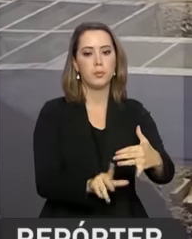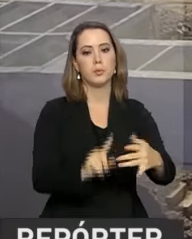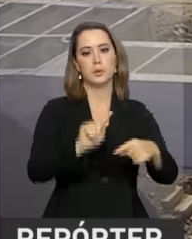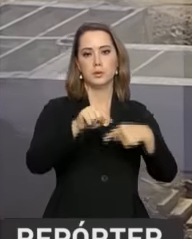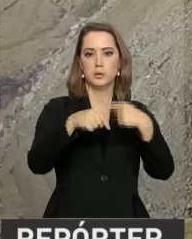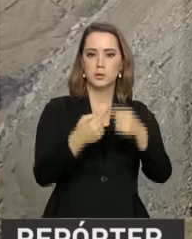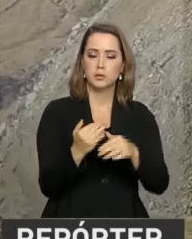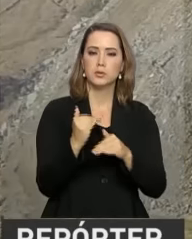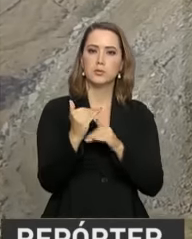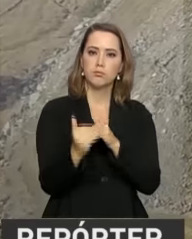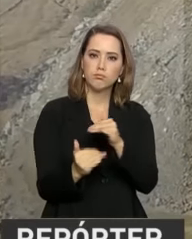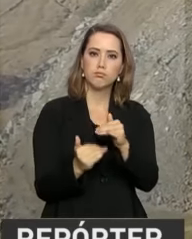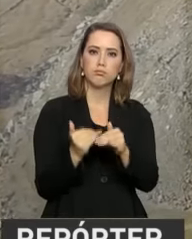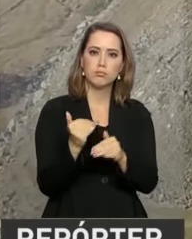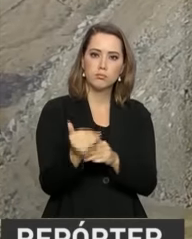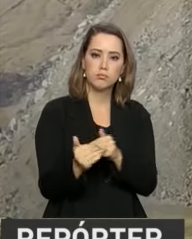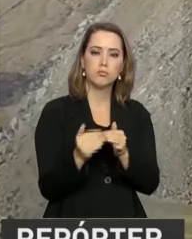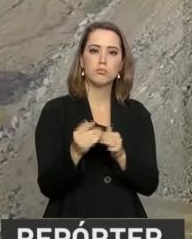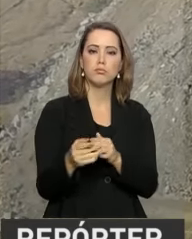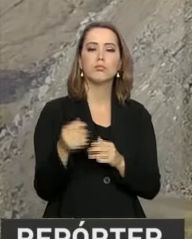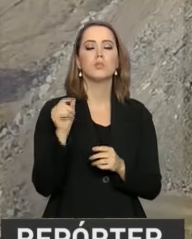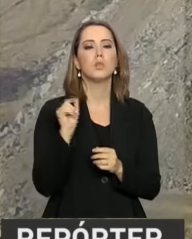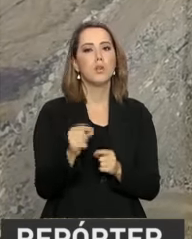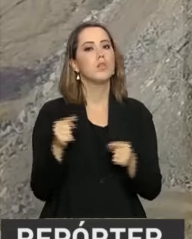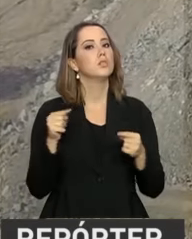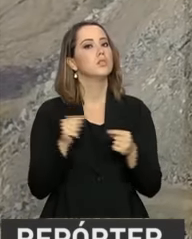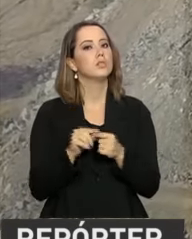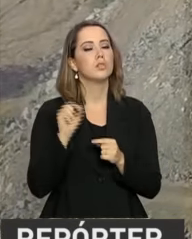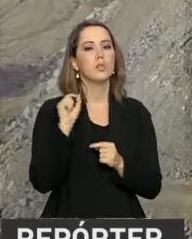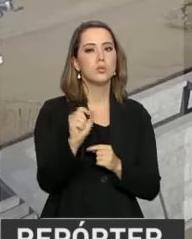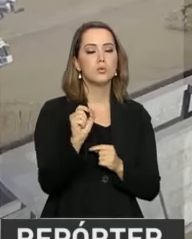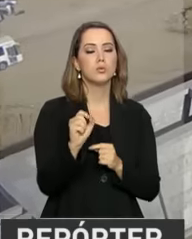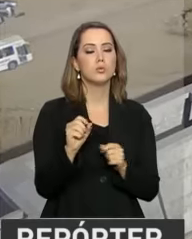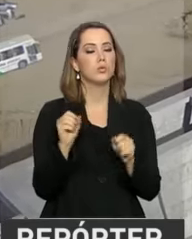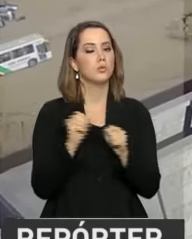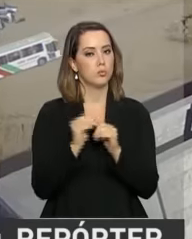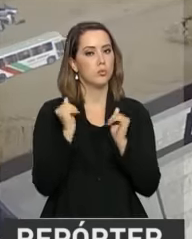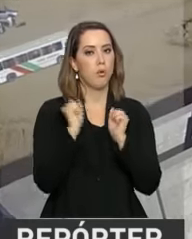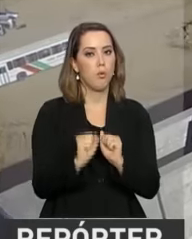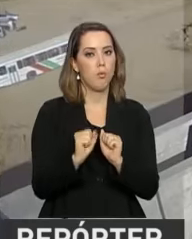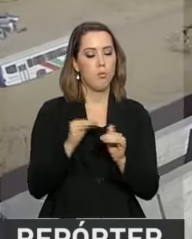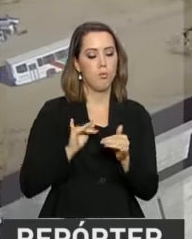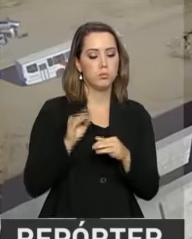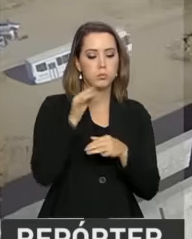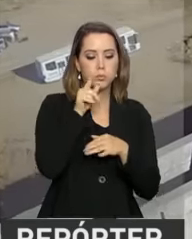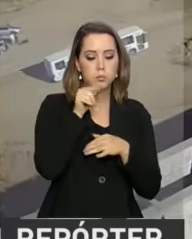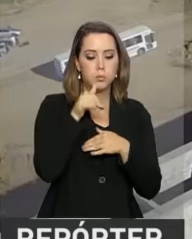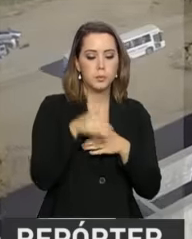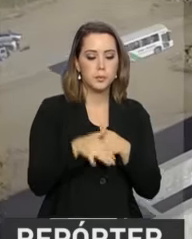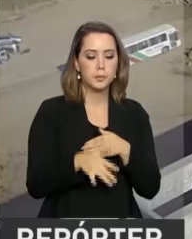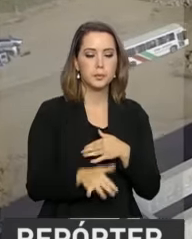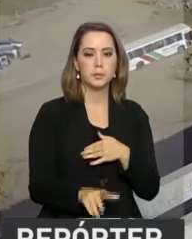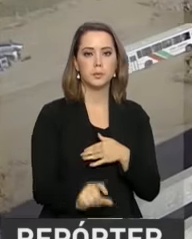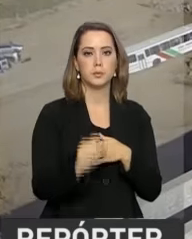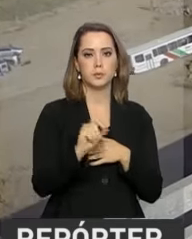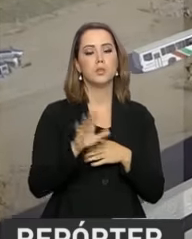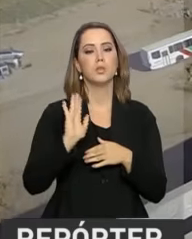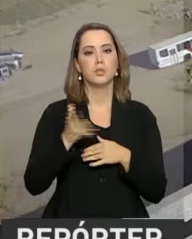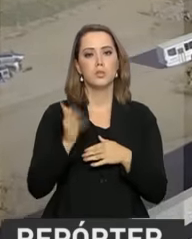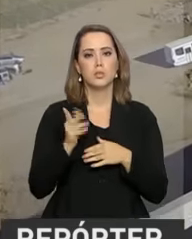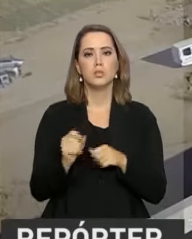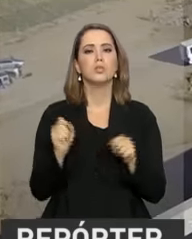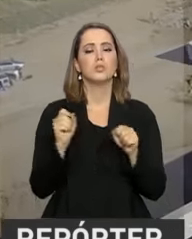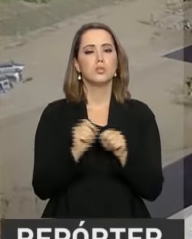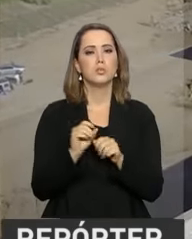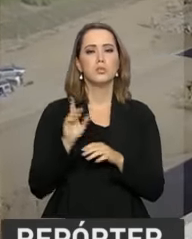liberados de acordo com h a sua condição física e estamos já na fase eh de